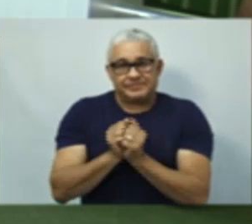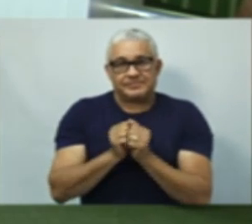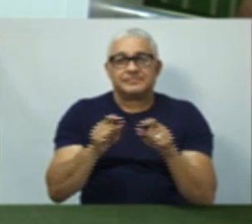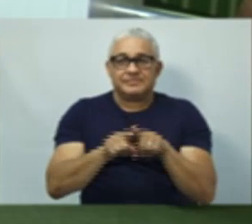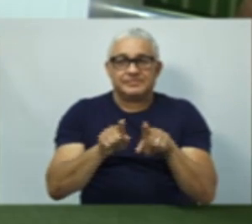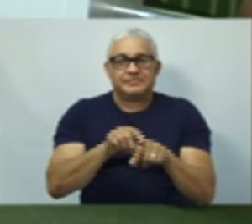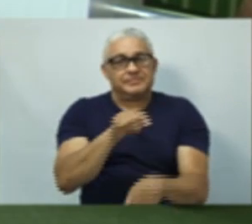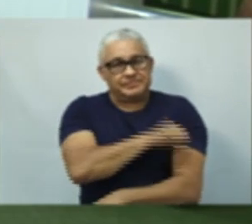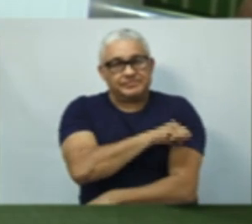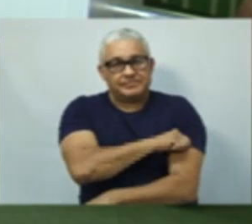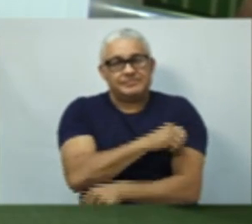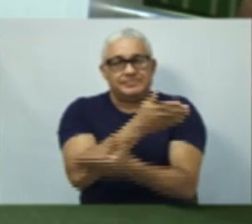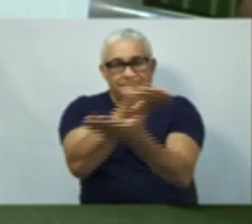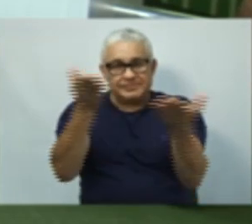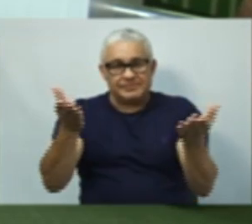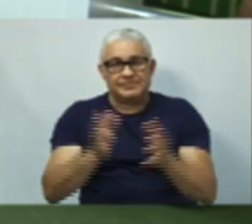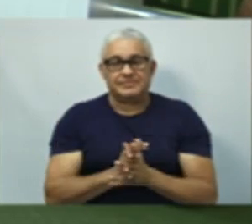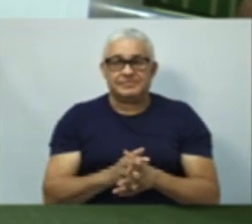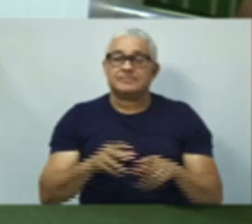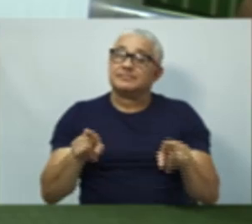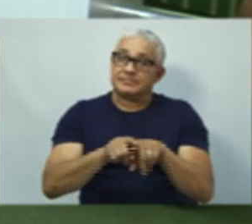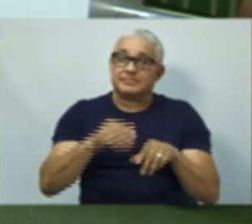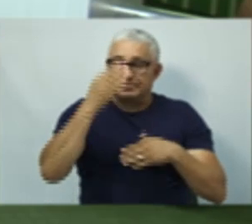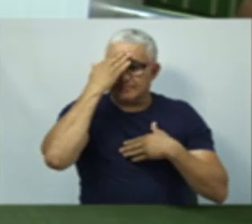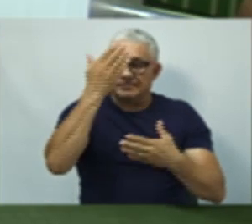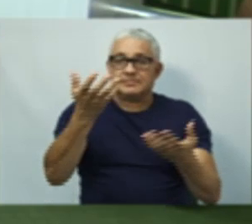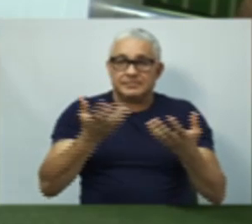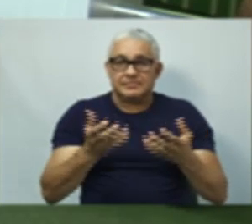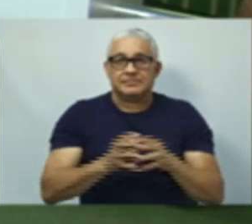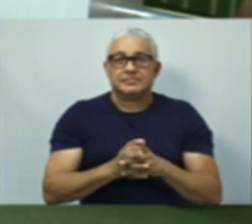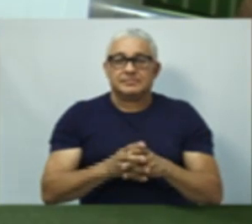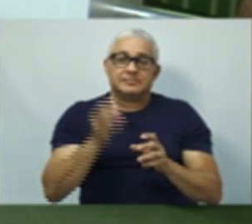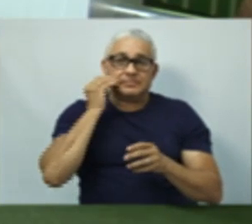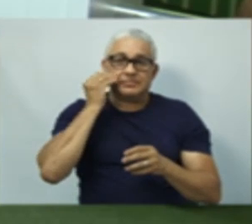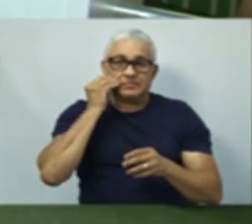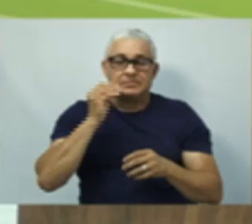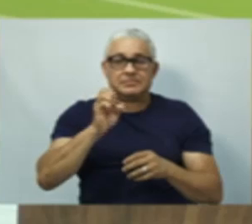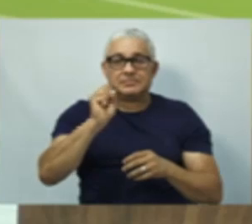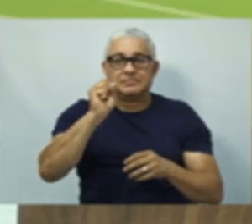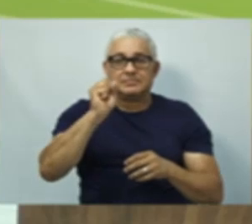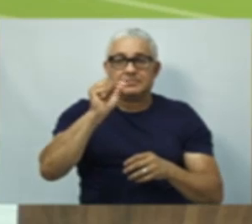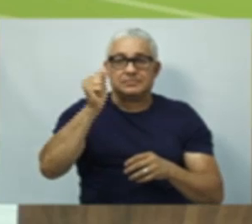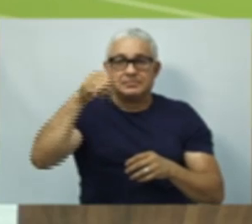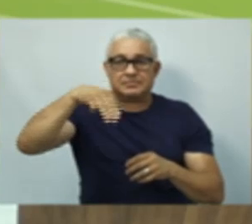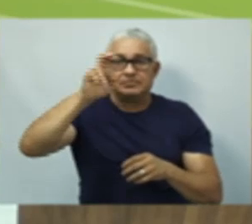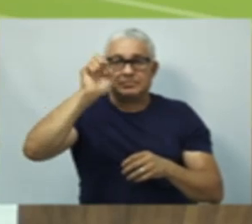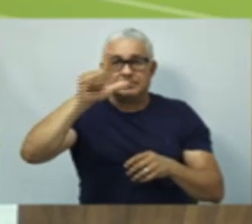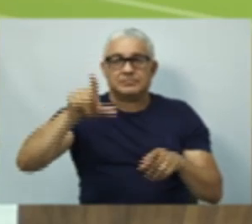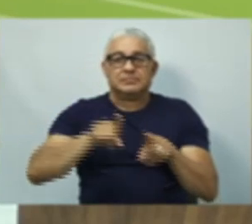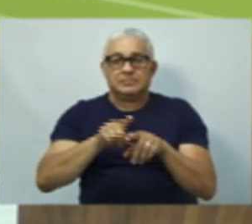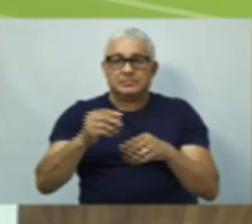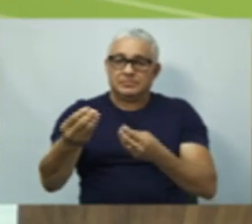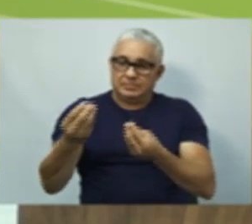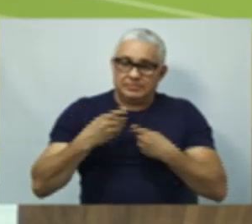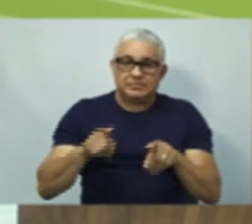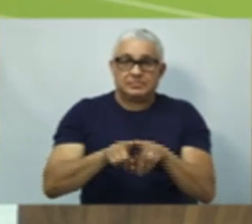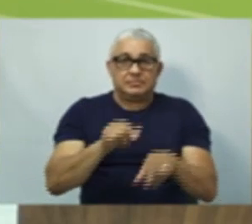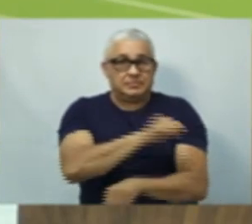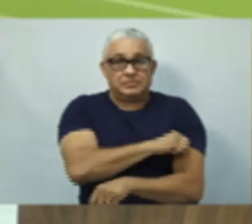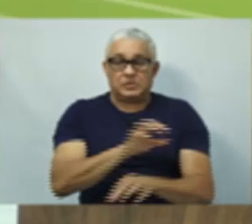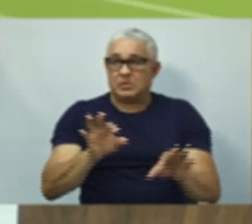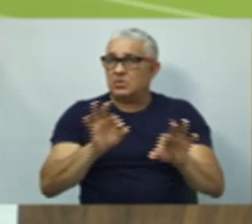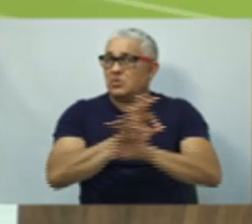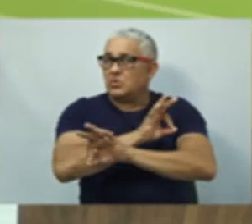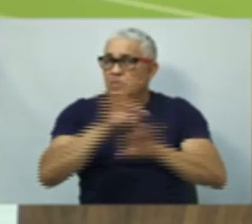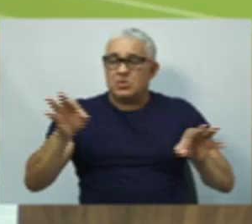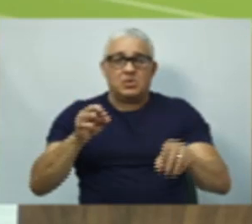nossos alunos aí. Eu também quero agradecer a oportunidade, professor Samuel, agradecer aos alunos que foram excelentes durante todo o